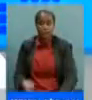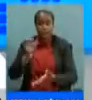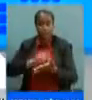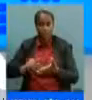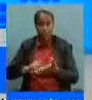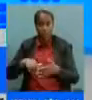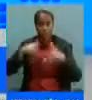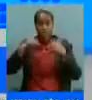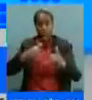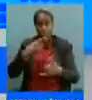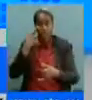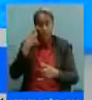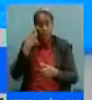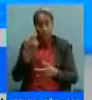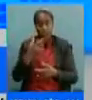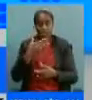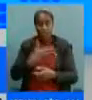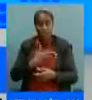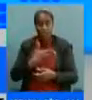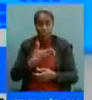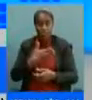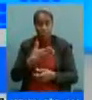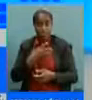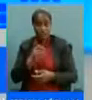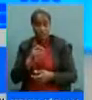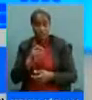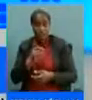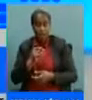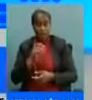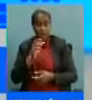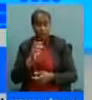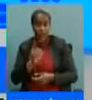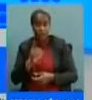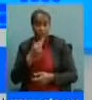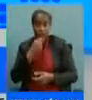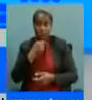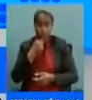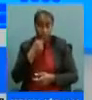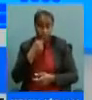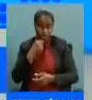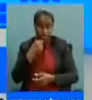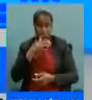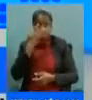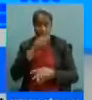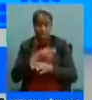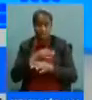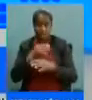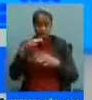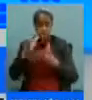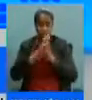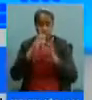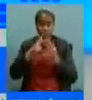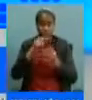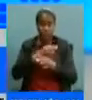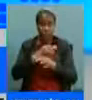Assinala-se na próxima quinta-feira, 3 de maio, o Dia de Santa Cruz. Em São Vicente, a festa acontece na comunidade piscatória de Salamansa. E hoje,